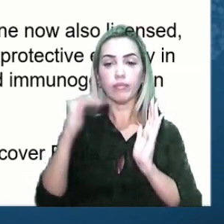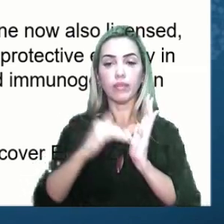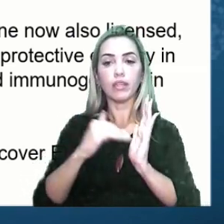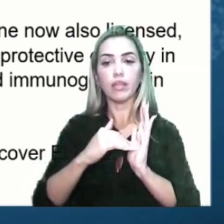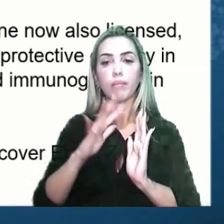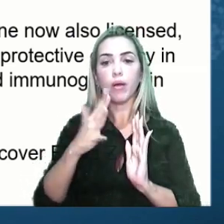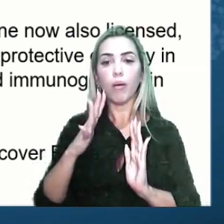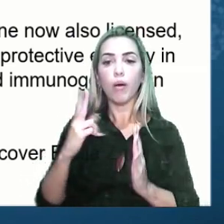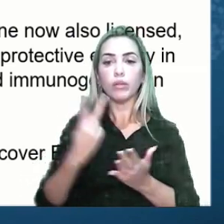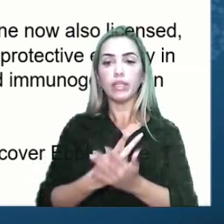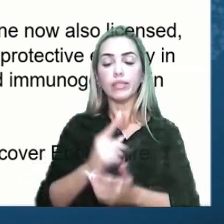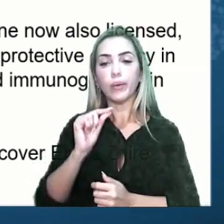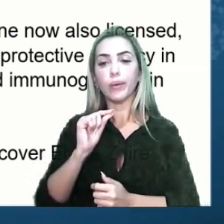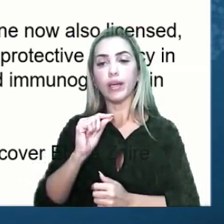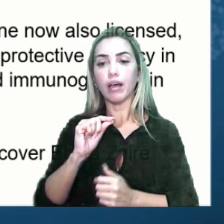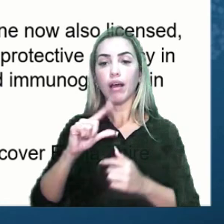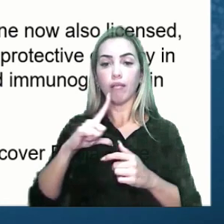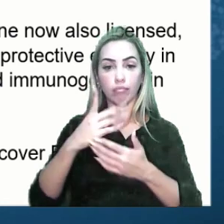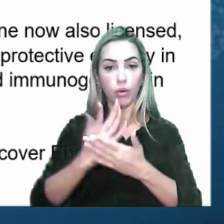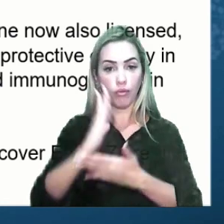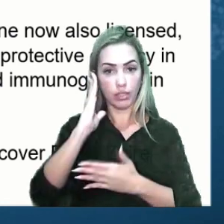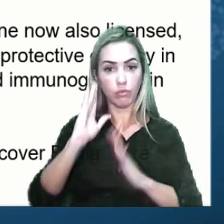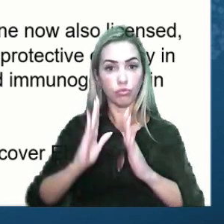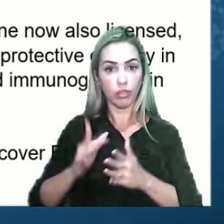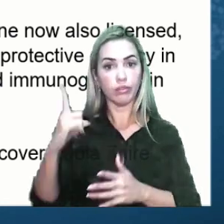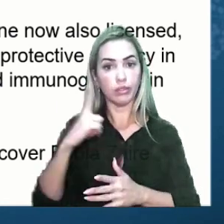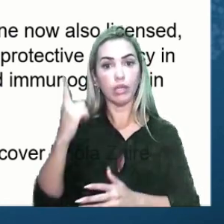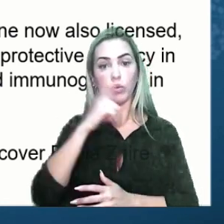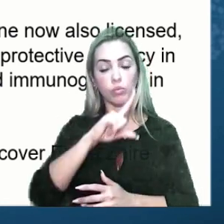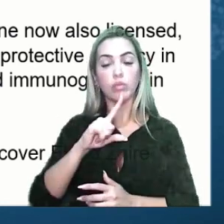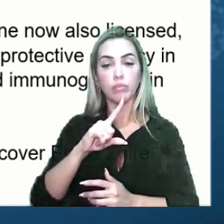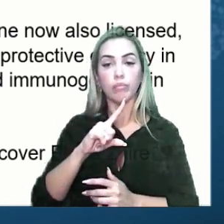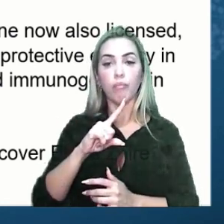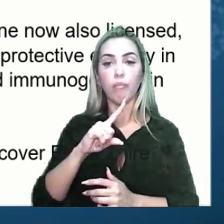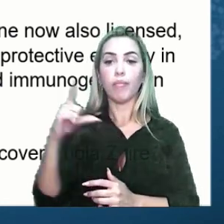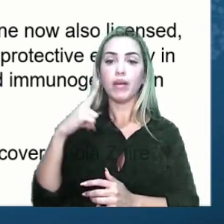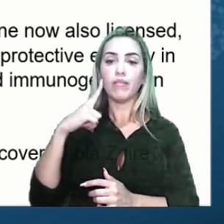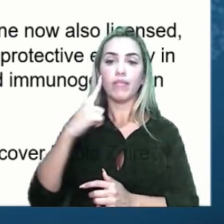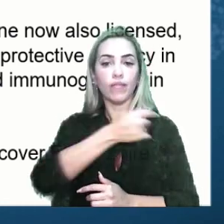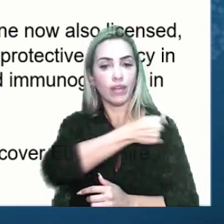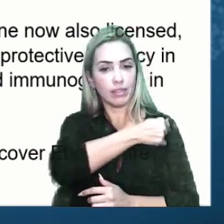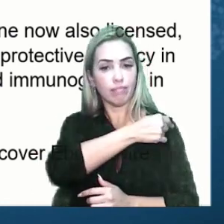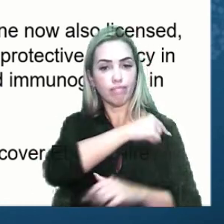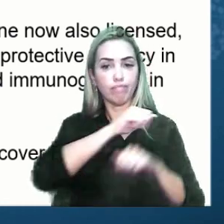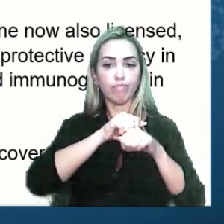ponto que houve a aprovação e houve uma vacinação